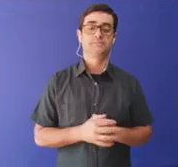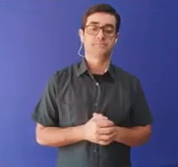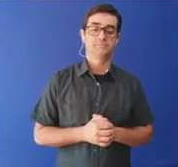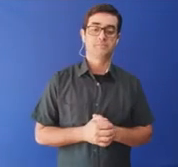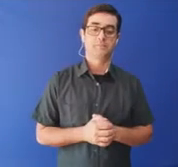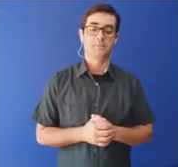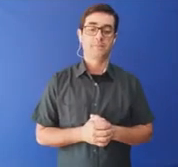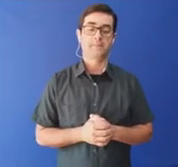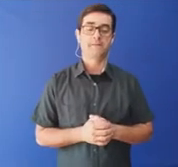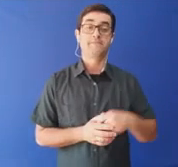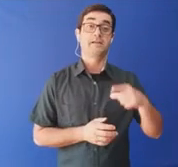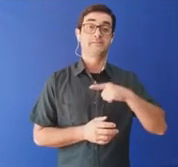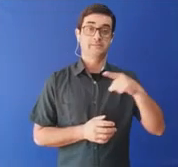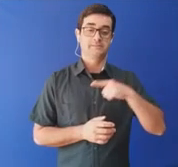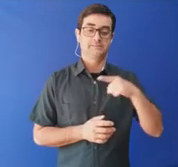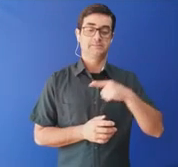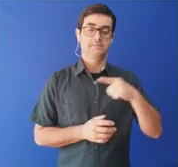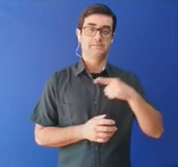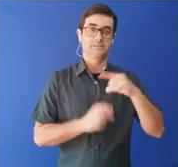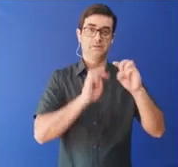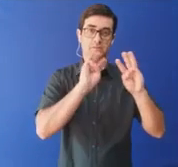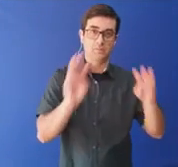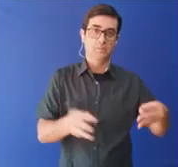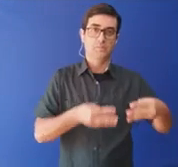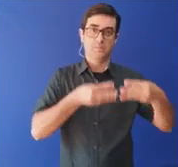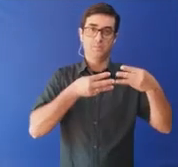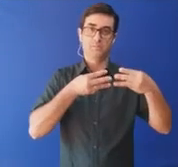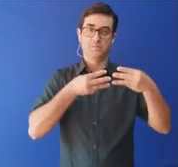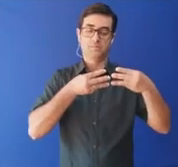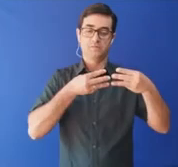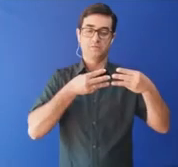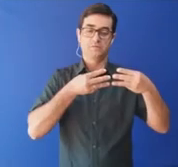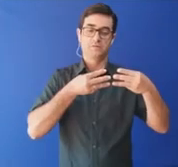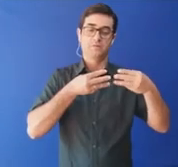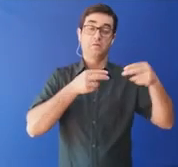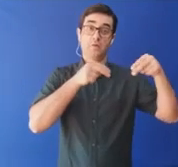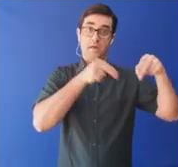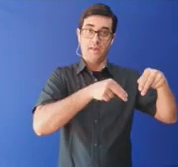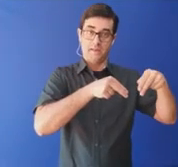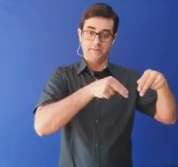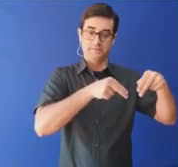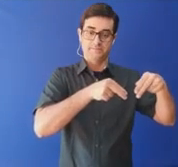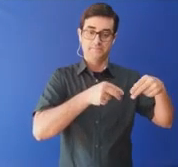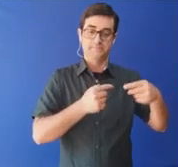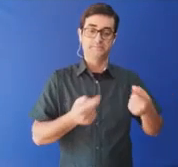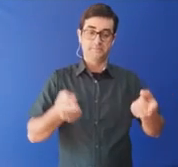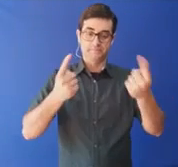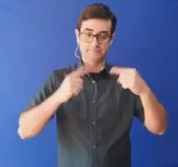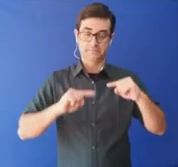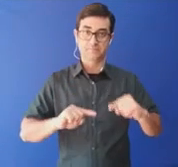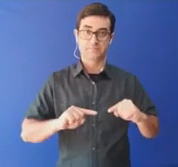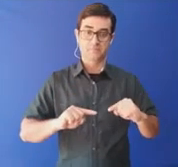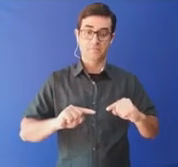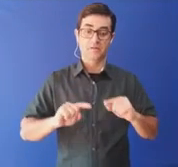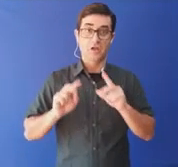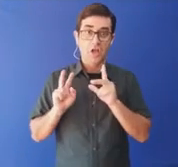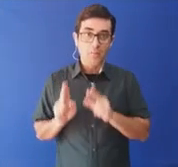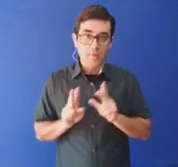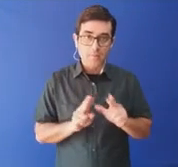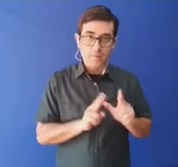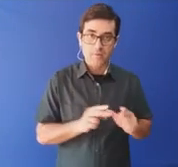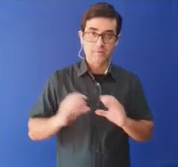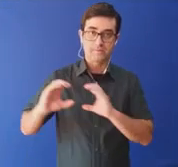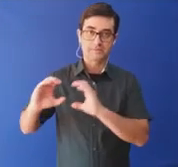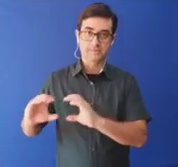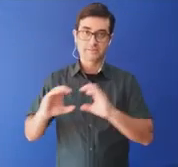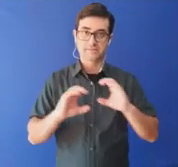envolvidos. Então, aqui eu tenho a ordem de ligação, a ligação em 3 elementos diferentes do mesmo período, e aqui eu